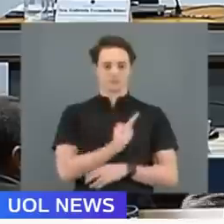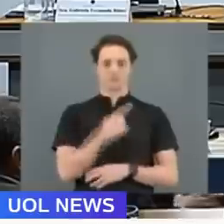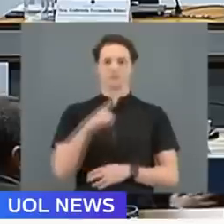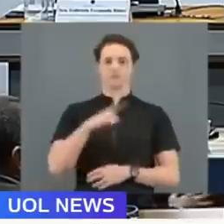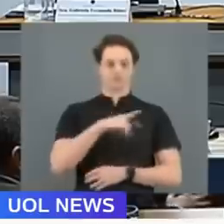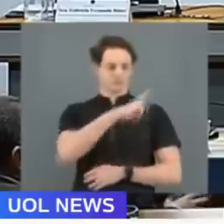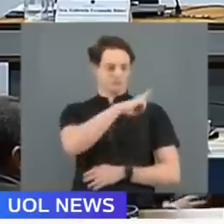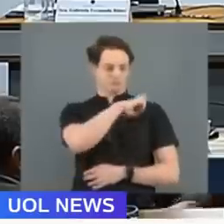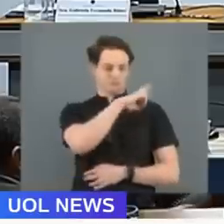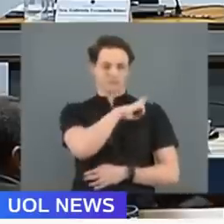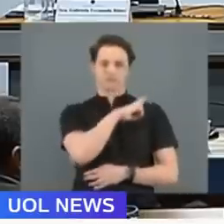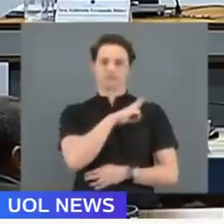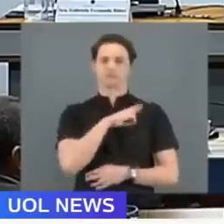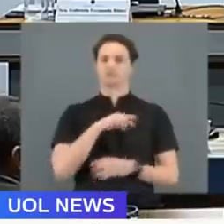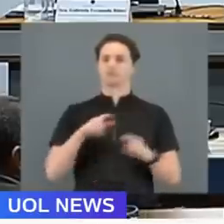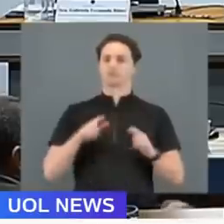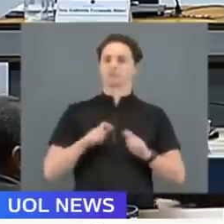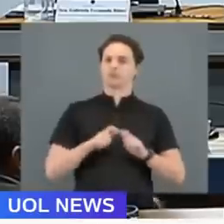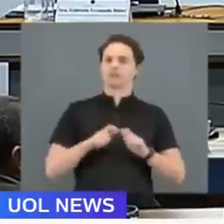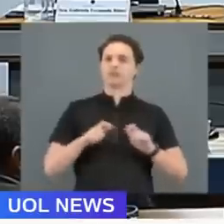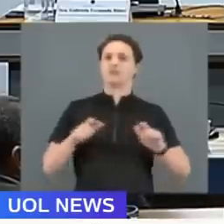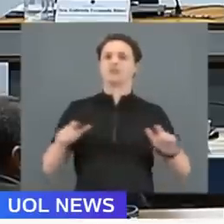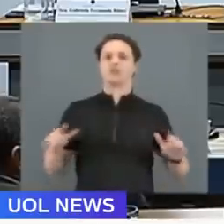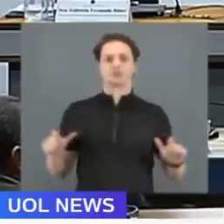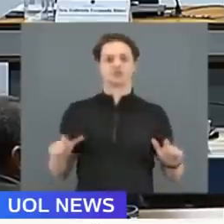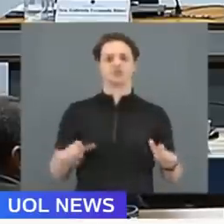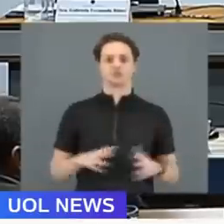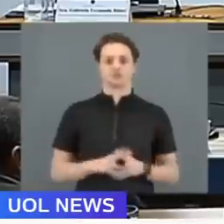uma responsabilidade muito grande.